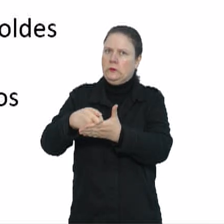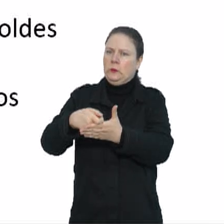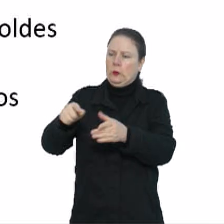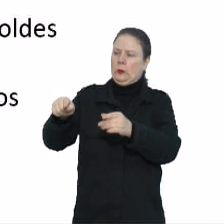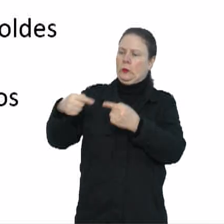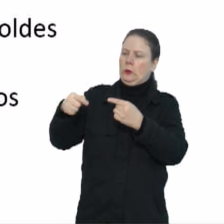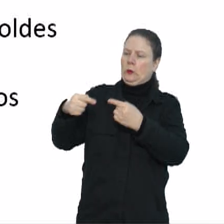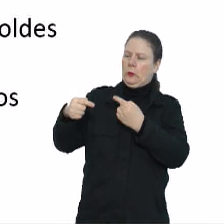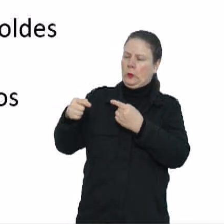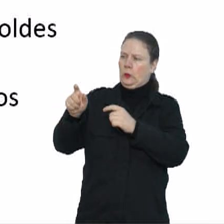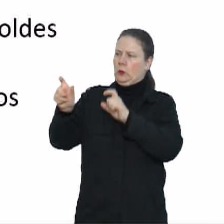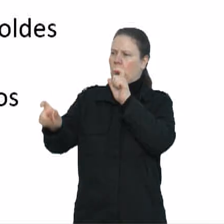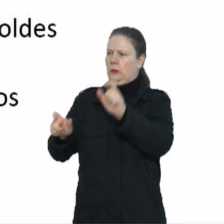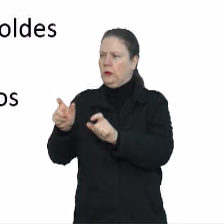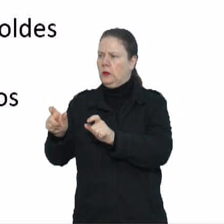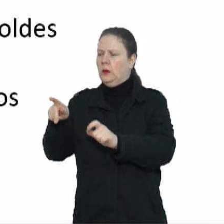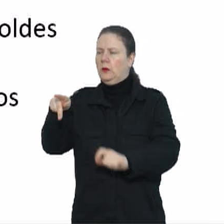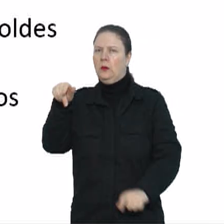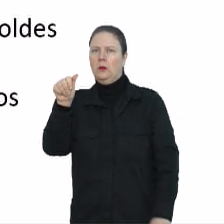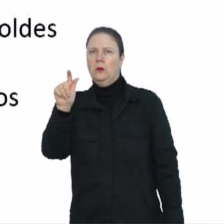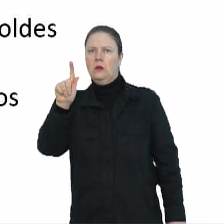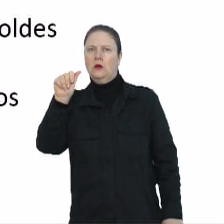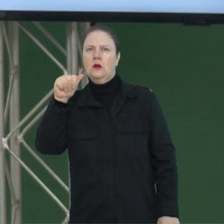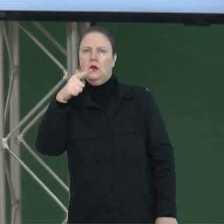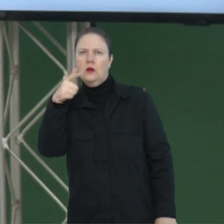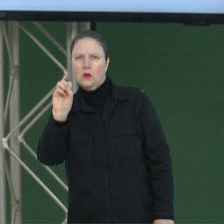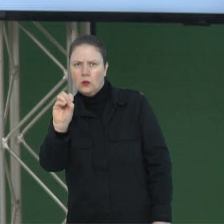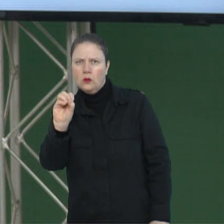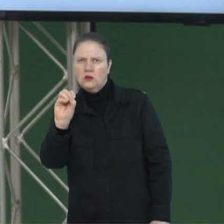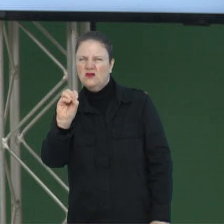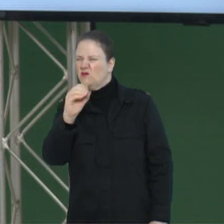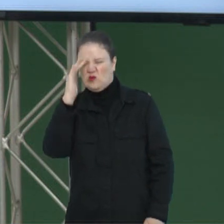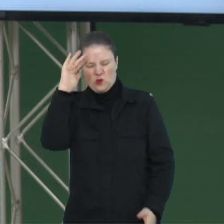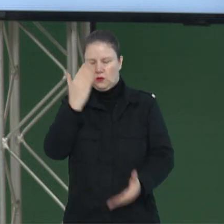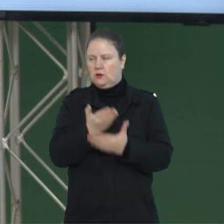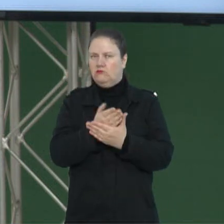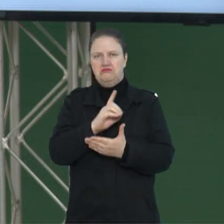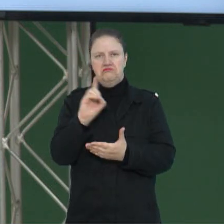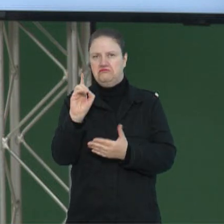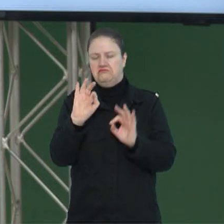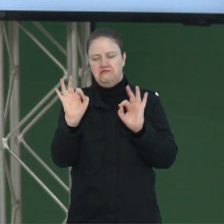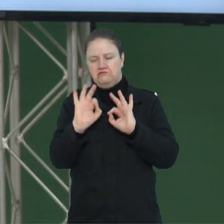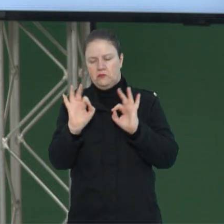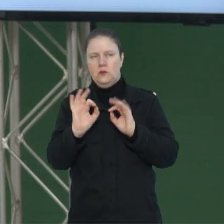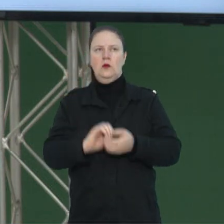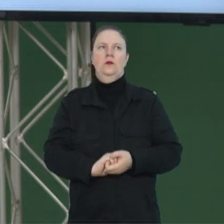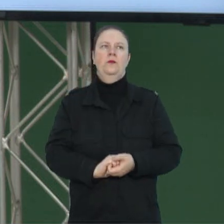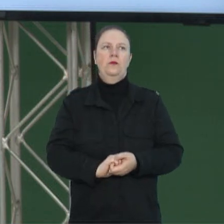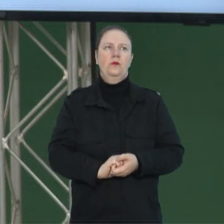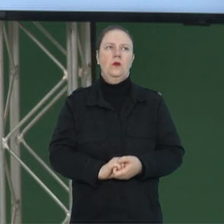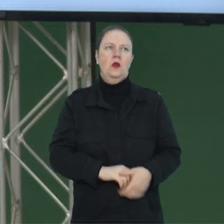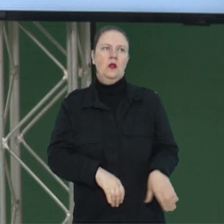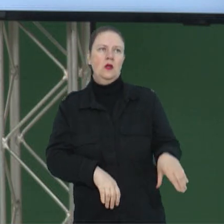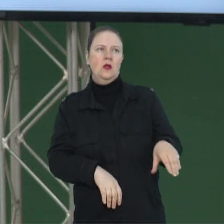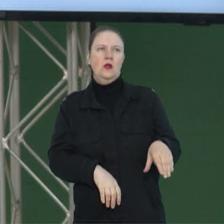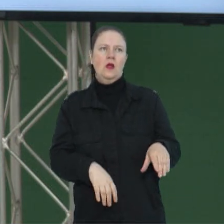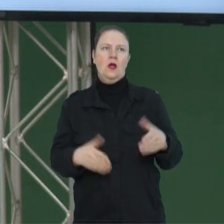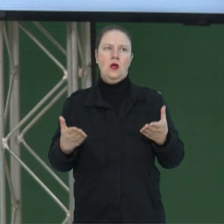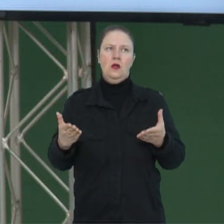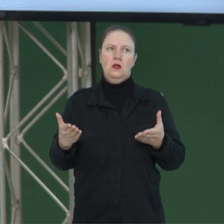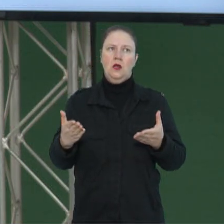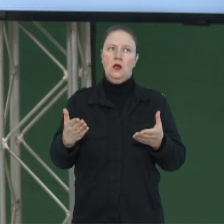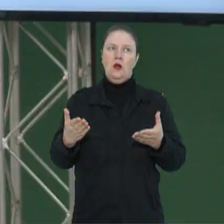bacana. Rompendo com o dualismo grego. Agora, rompendo com a filosofia grega, aí já não. Tá? Aí já não